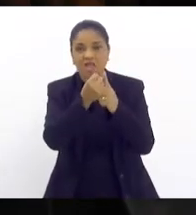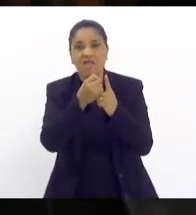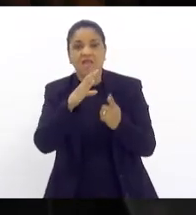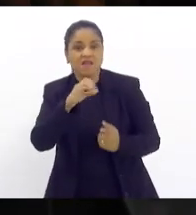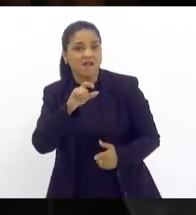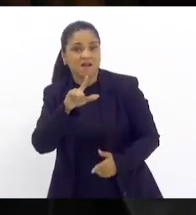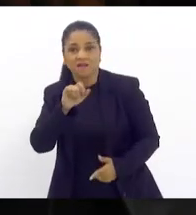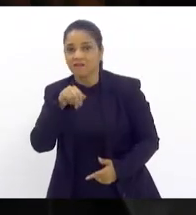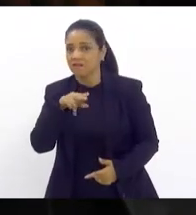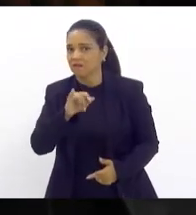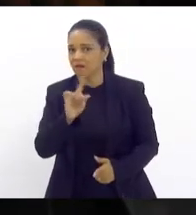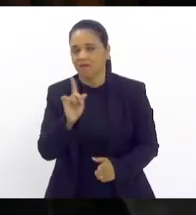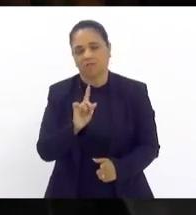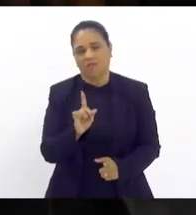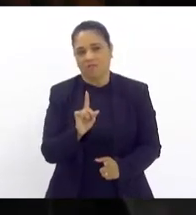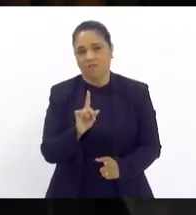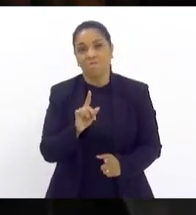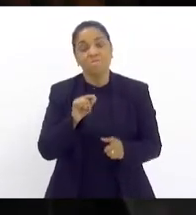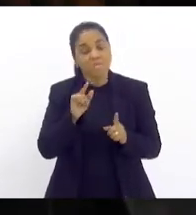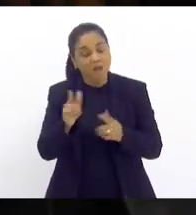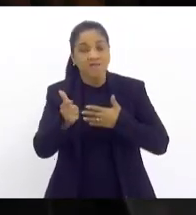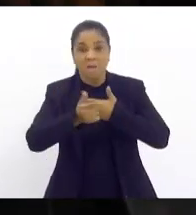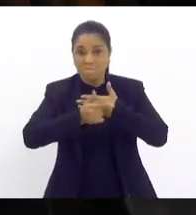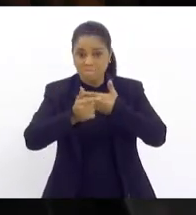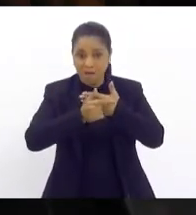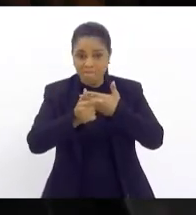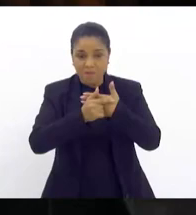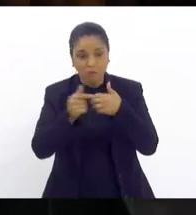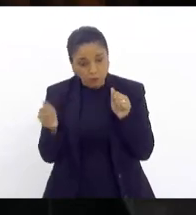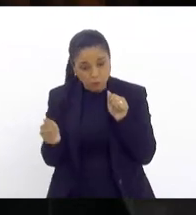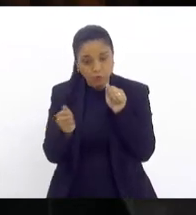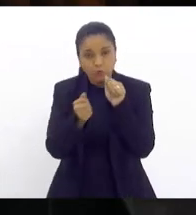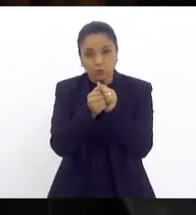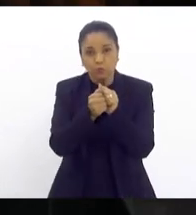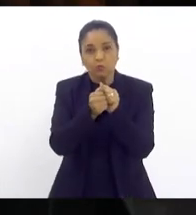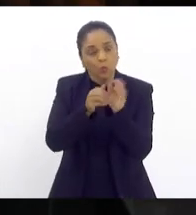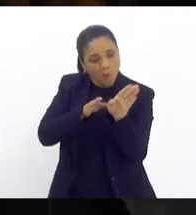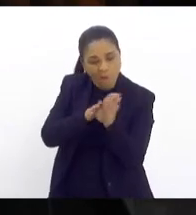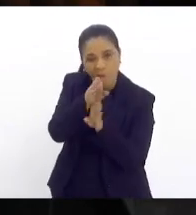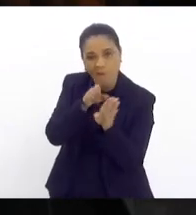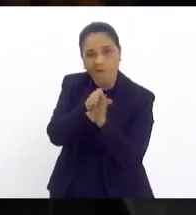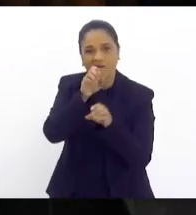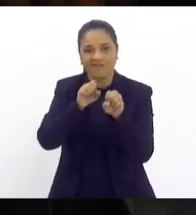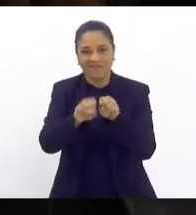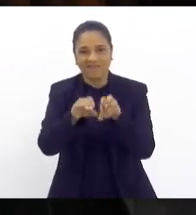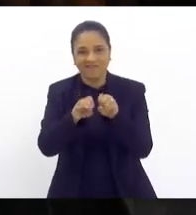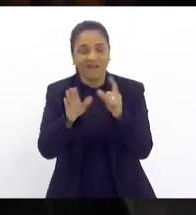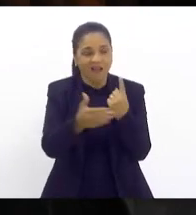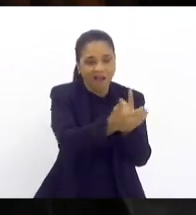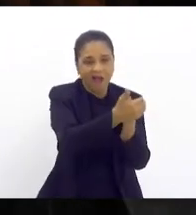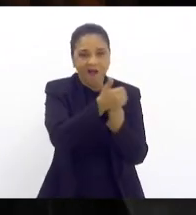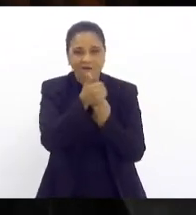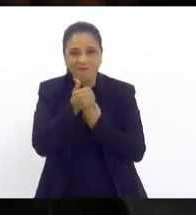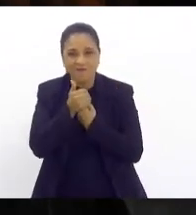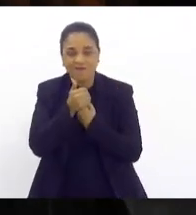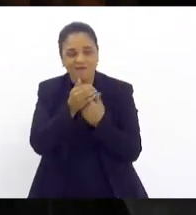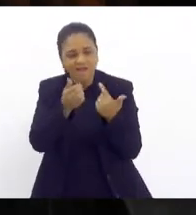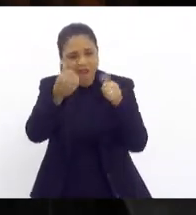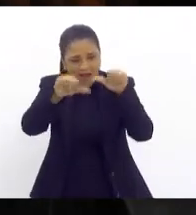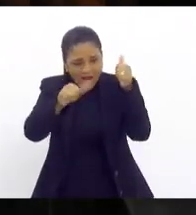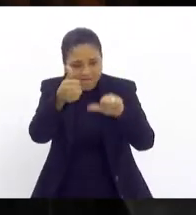escola mas é papel dele atuar junto com a orientação Educacional acolher e avaliar